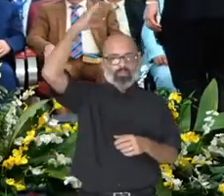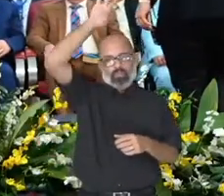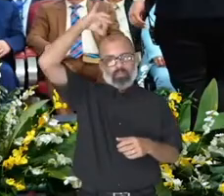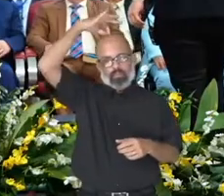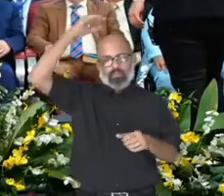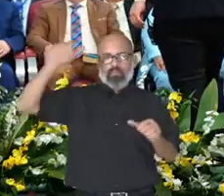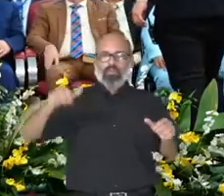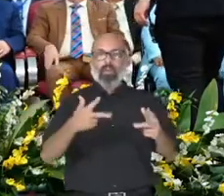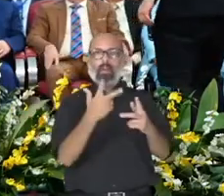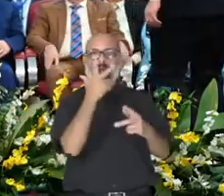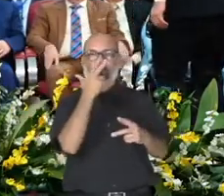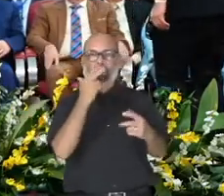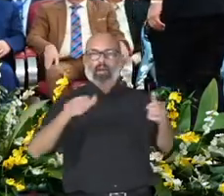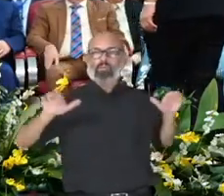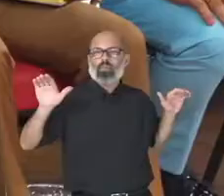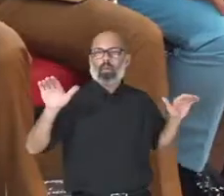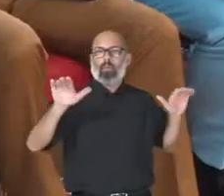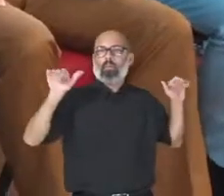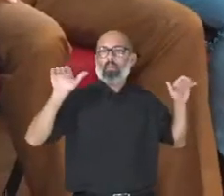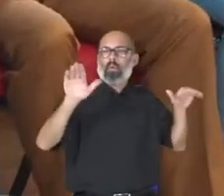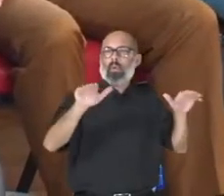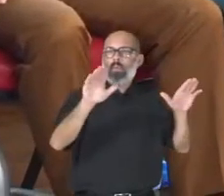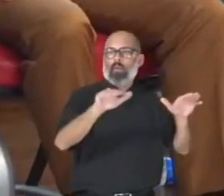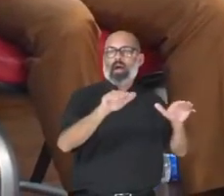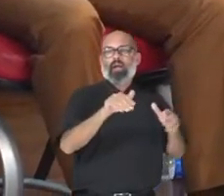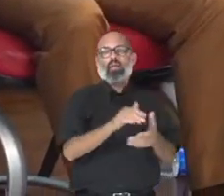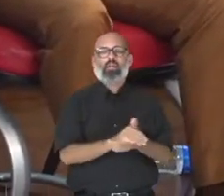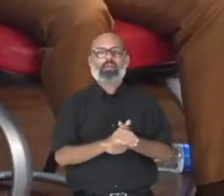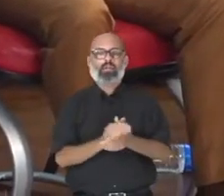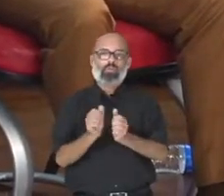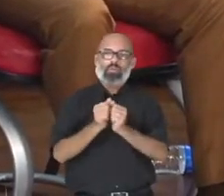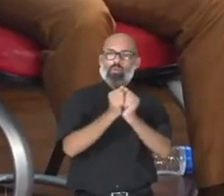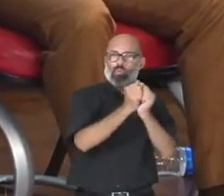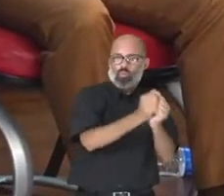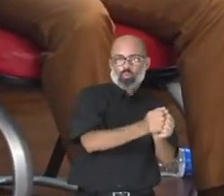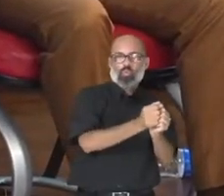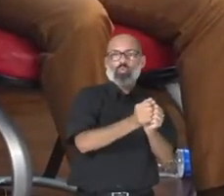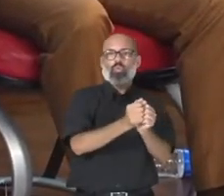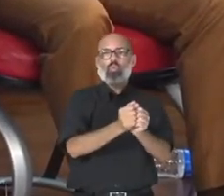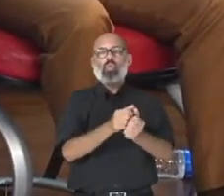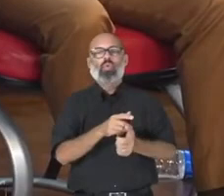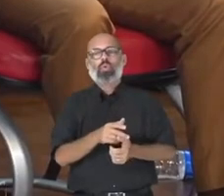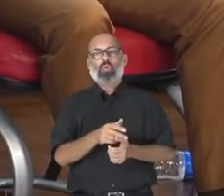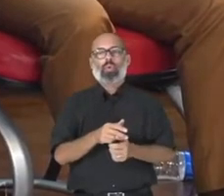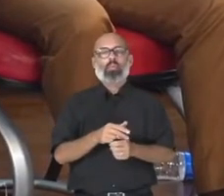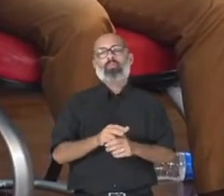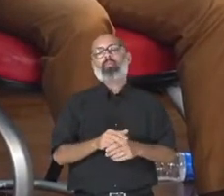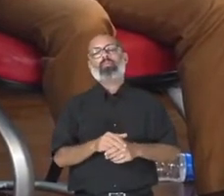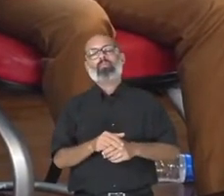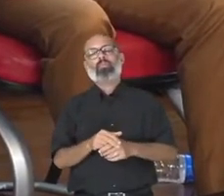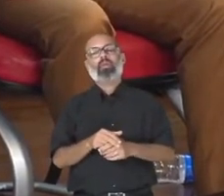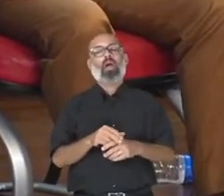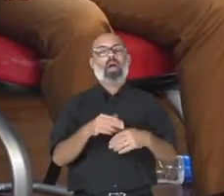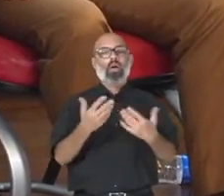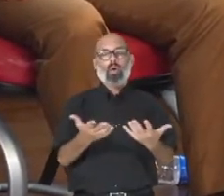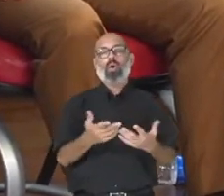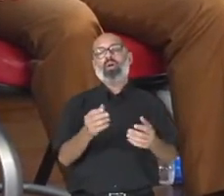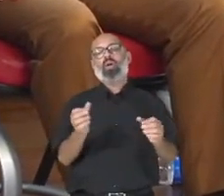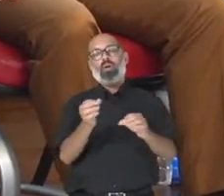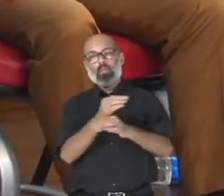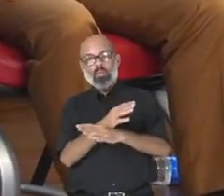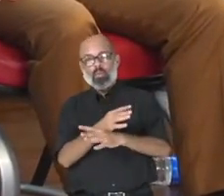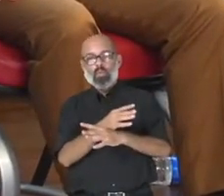sobre ele em forma corpórea de uma pomba. O Espírito veio com ele, ou seja, nesse momento de convencimento. Saindo dali, a Bíblia